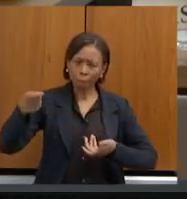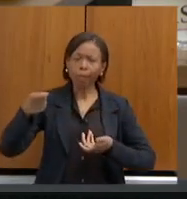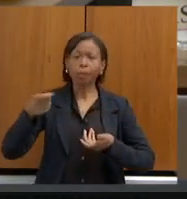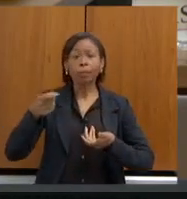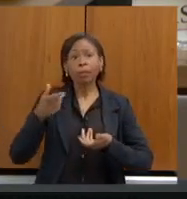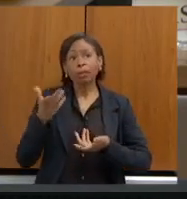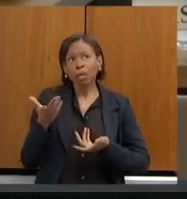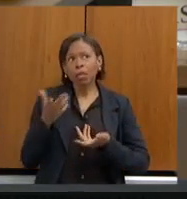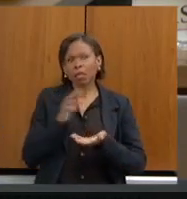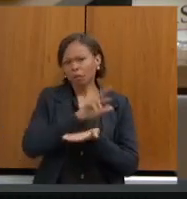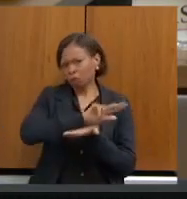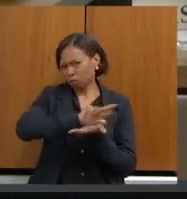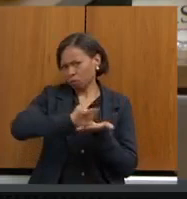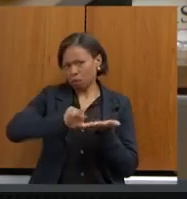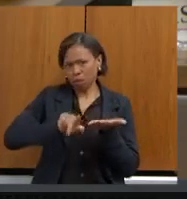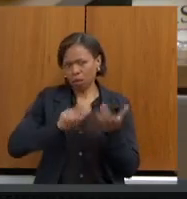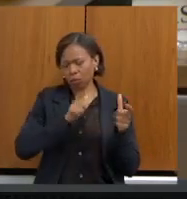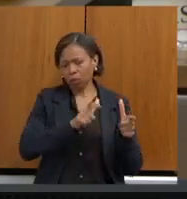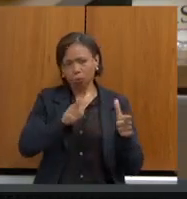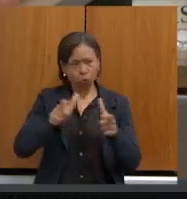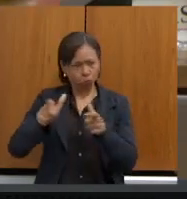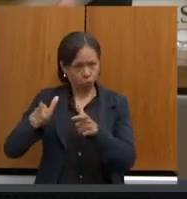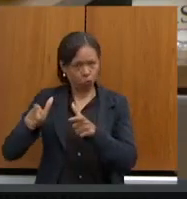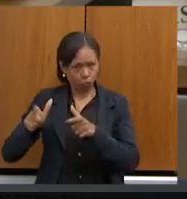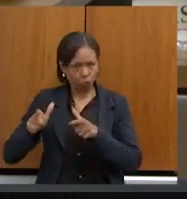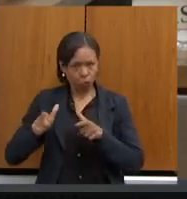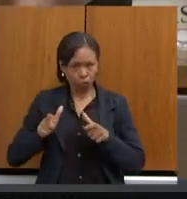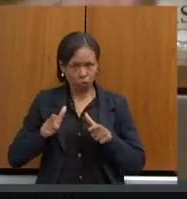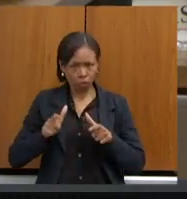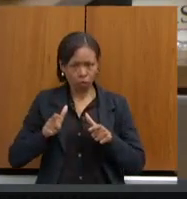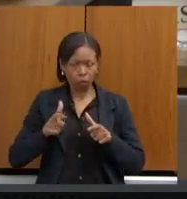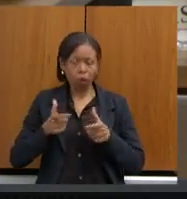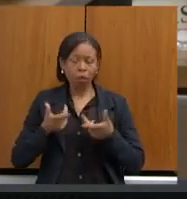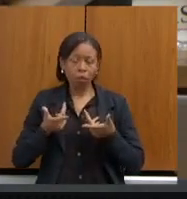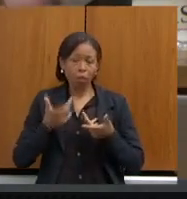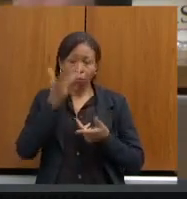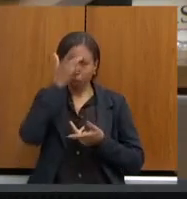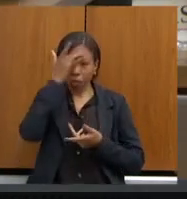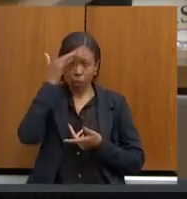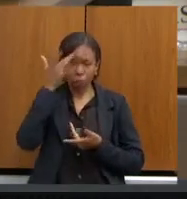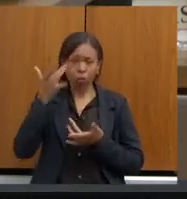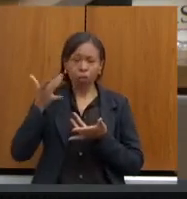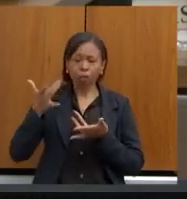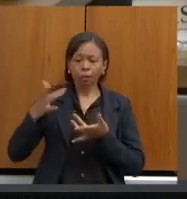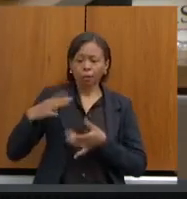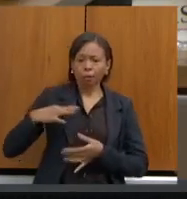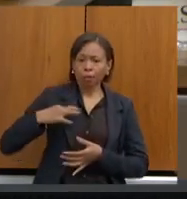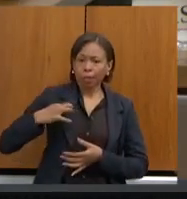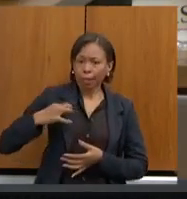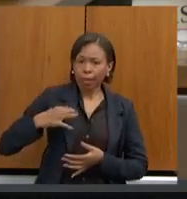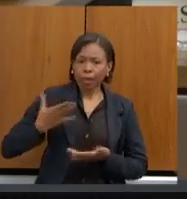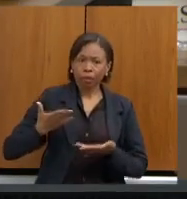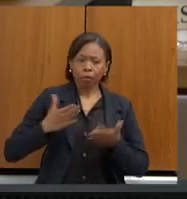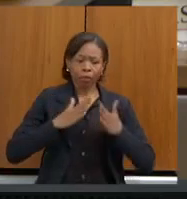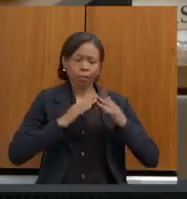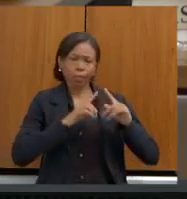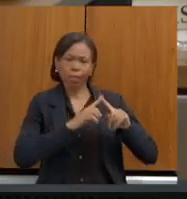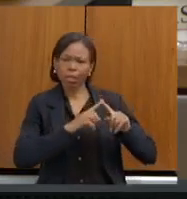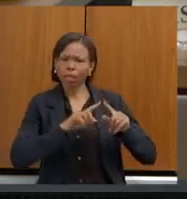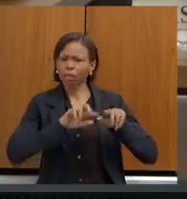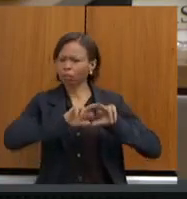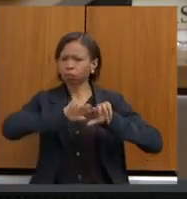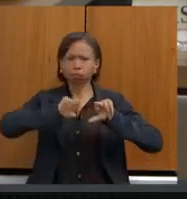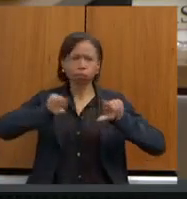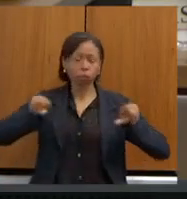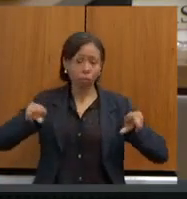eles de de voluntários né igrejas e vários outros várias participações Então essa